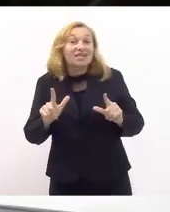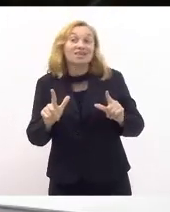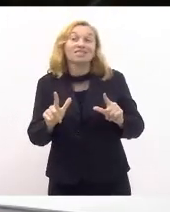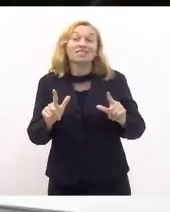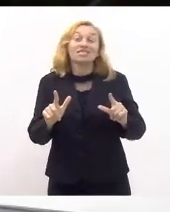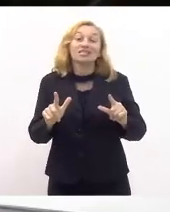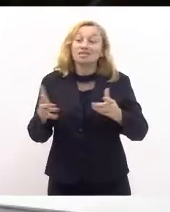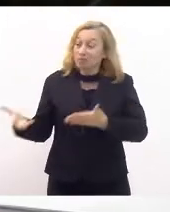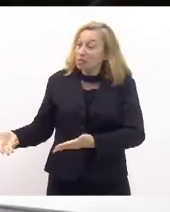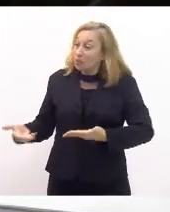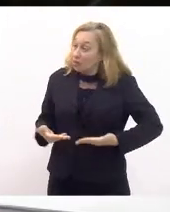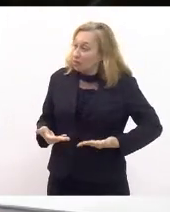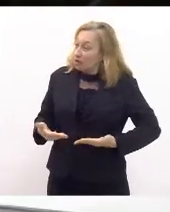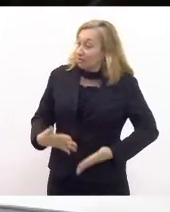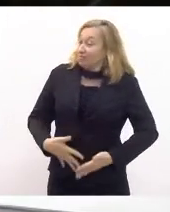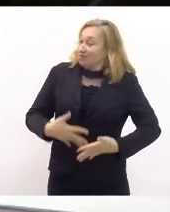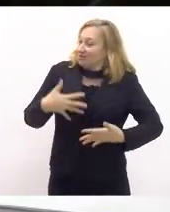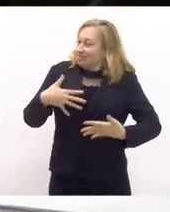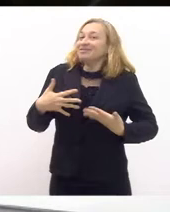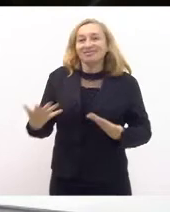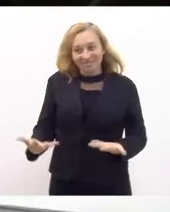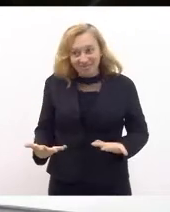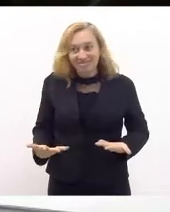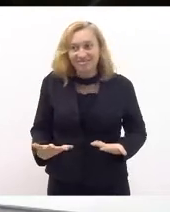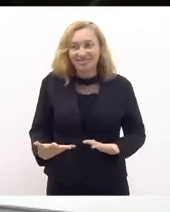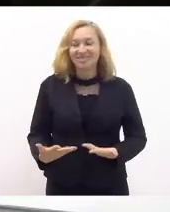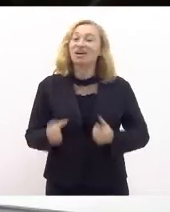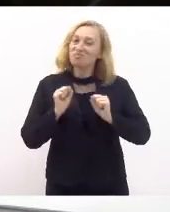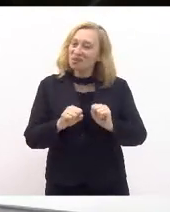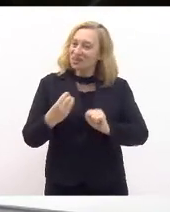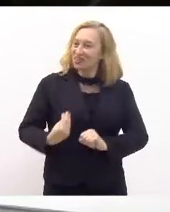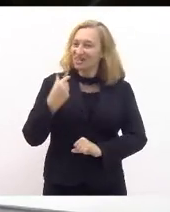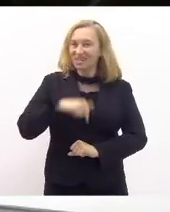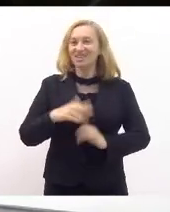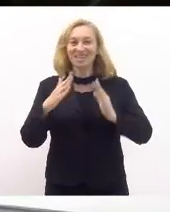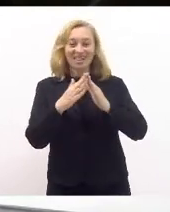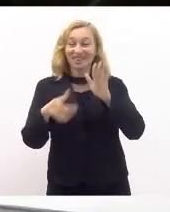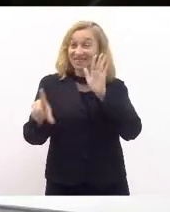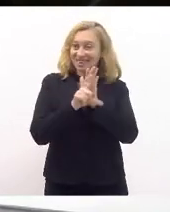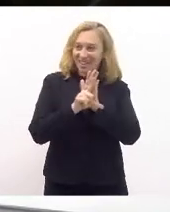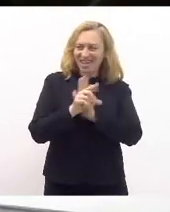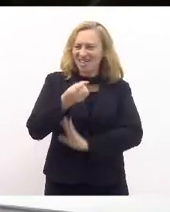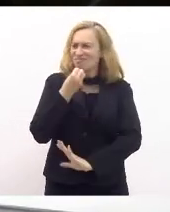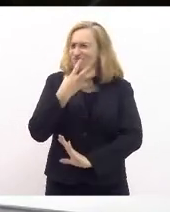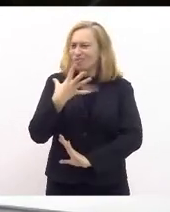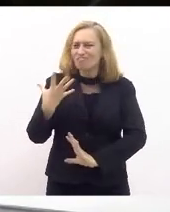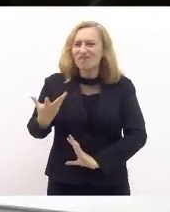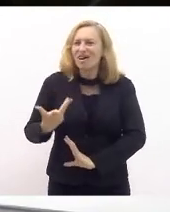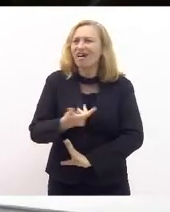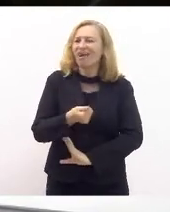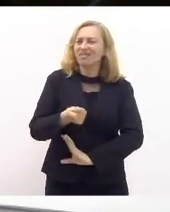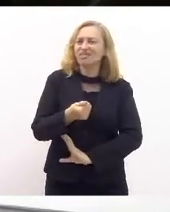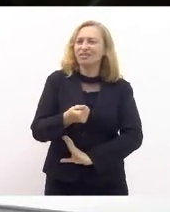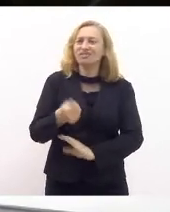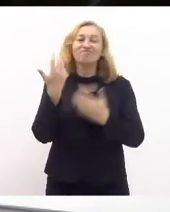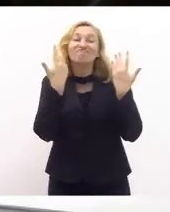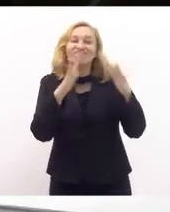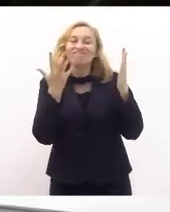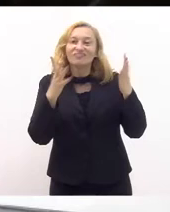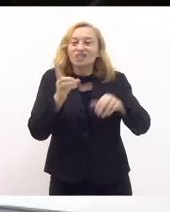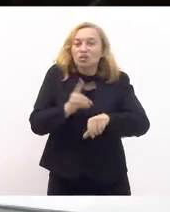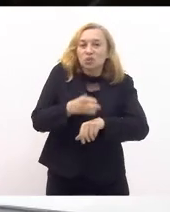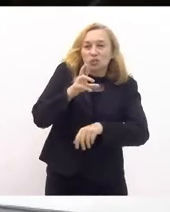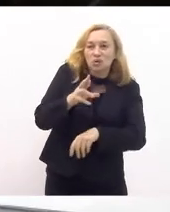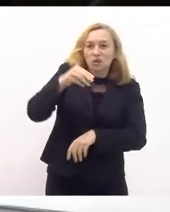honrado pelo convite que você me fez em poder estar aqui nessa Casa de Leis. É sempre um prazer, e aqui parabenizar o doutor